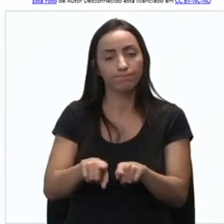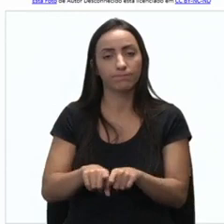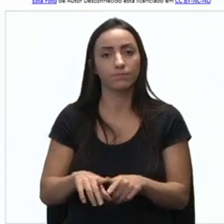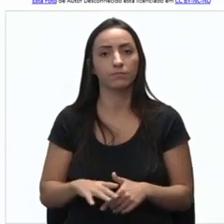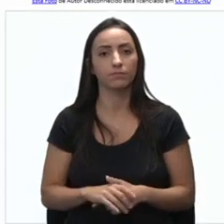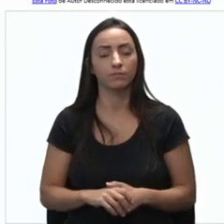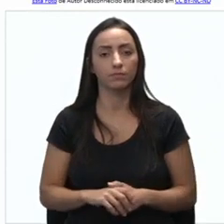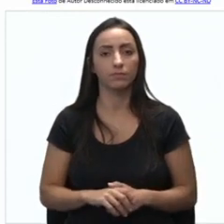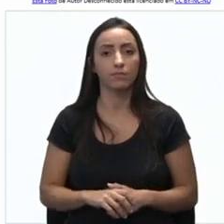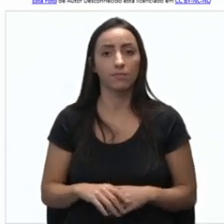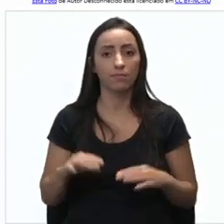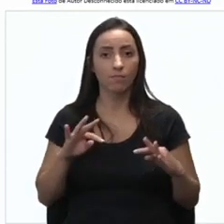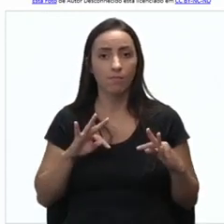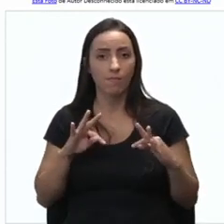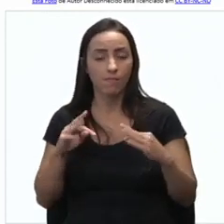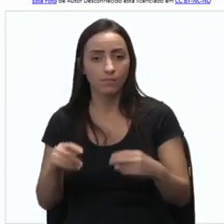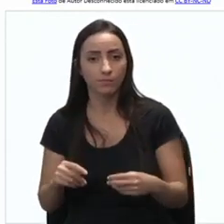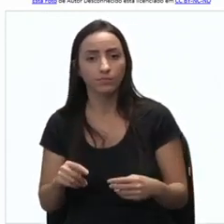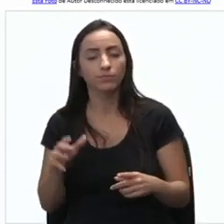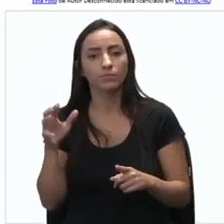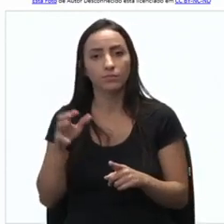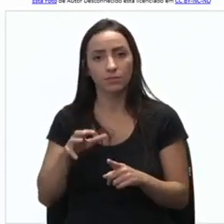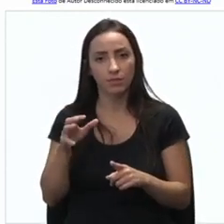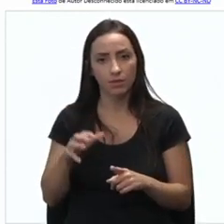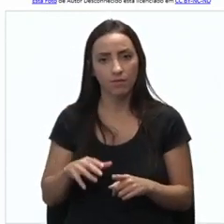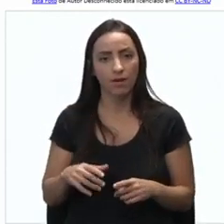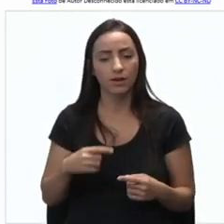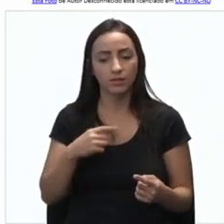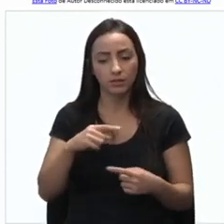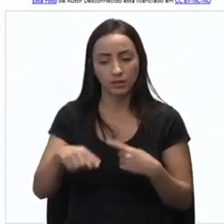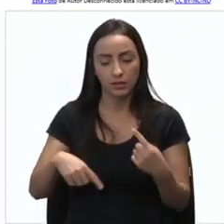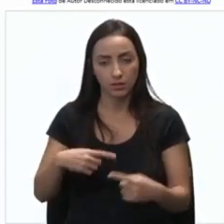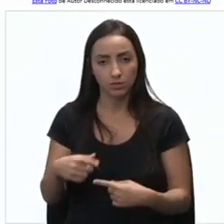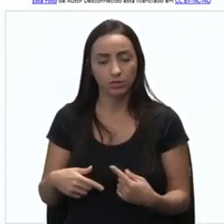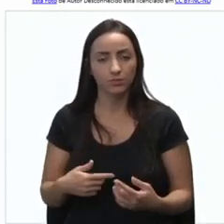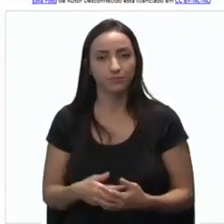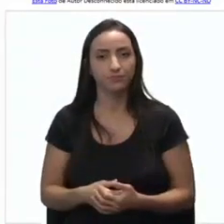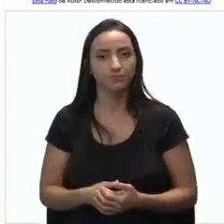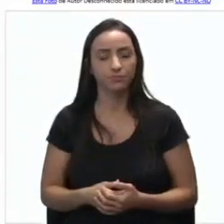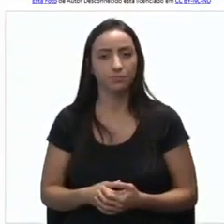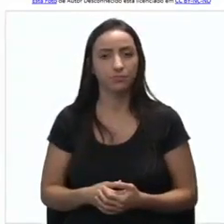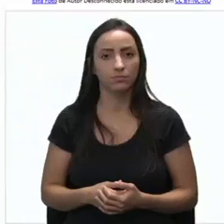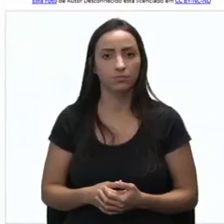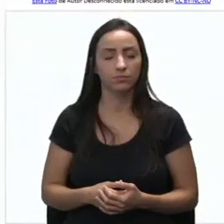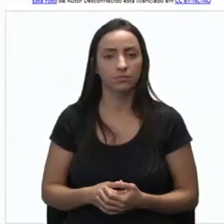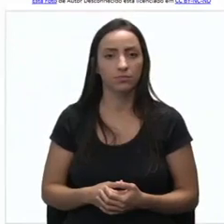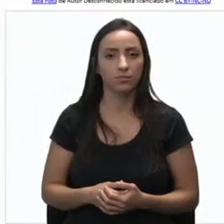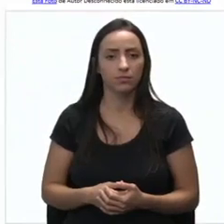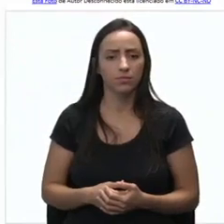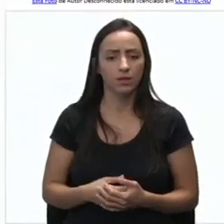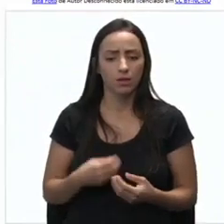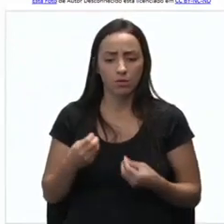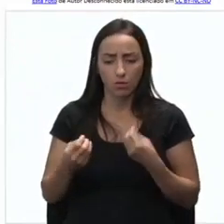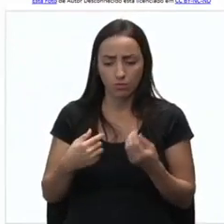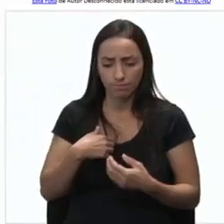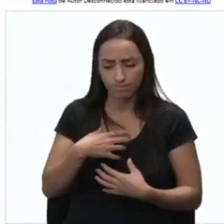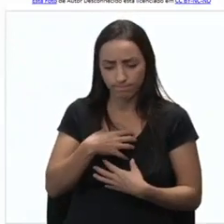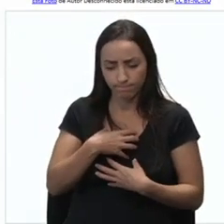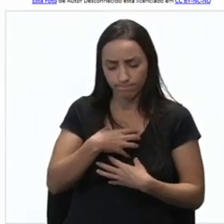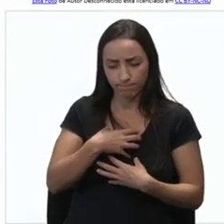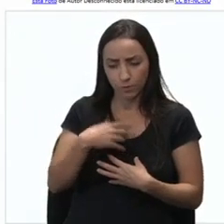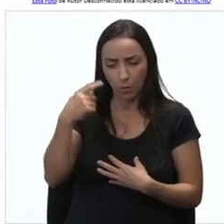pensamentos. Então, tudo isso aí vai afetar as relações interpessoais, né? Como eu sinto,